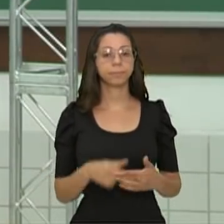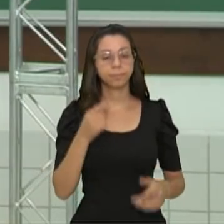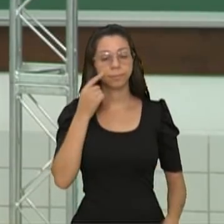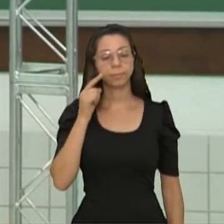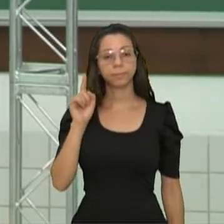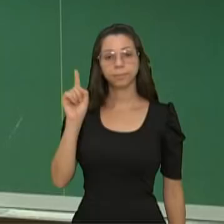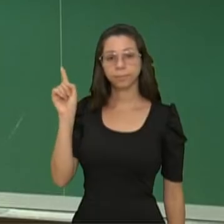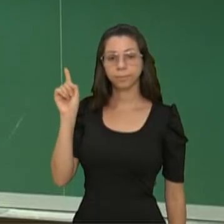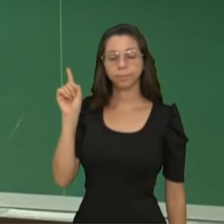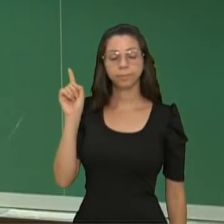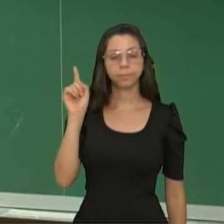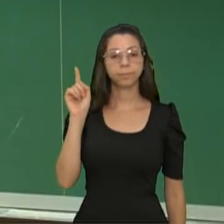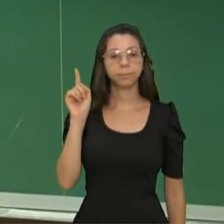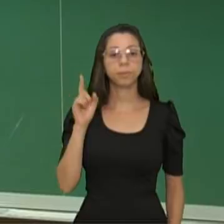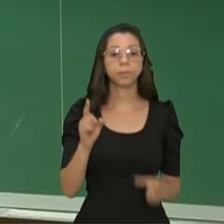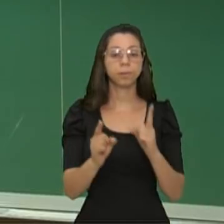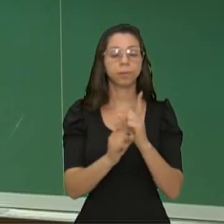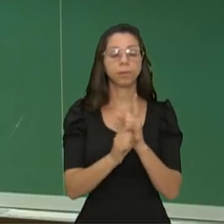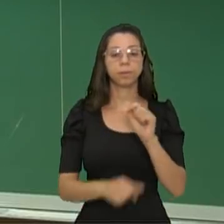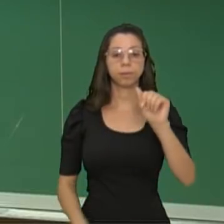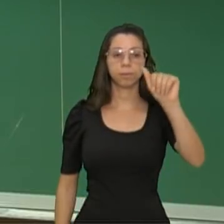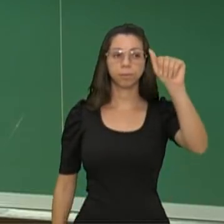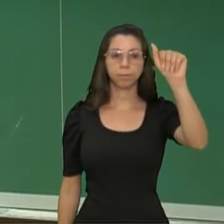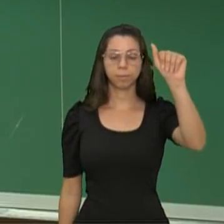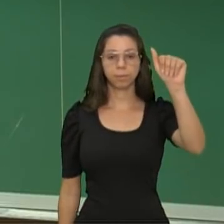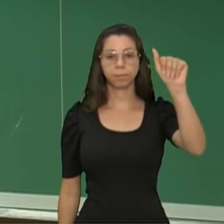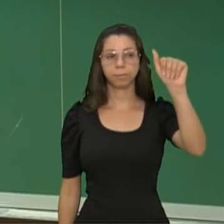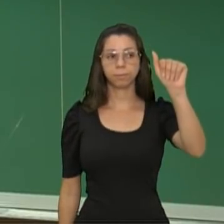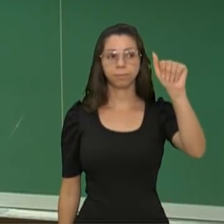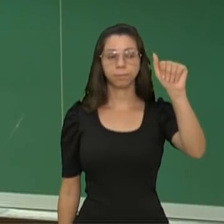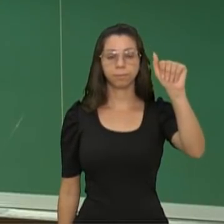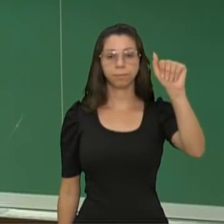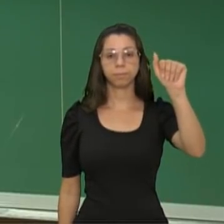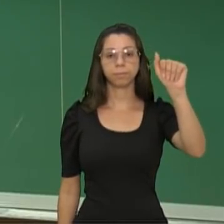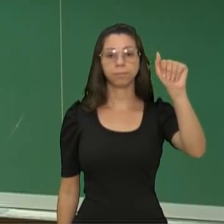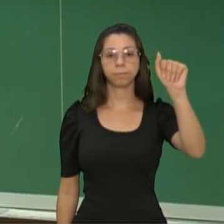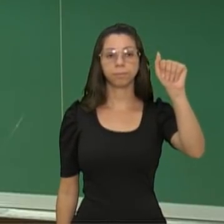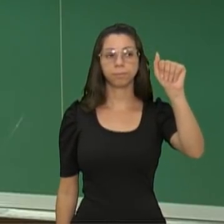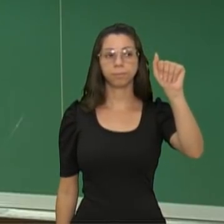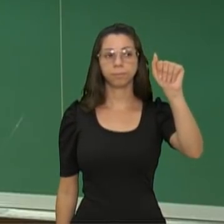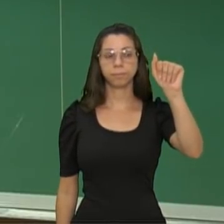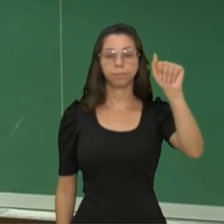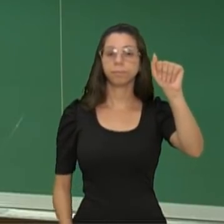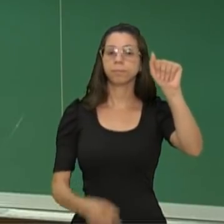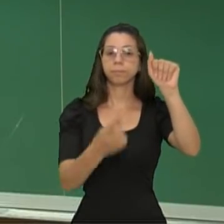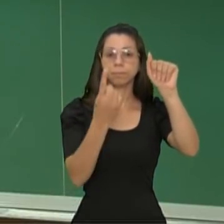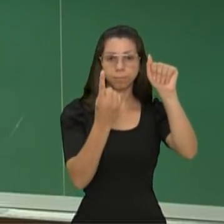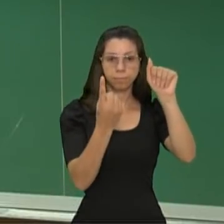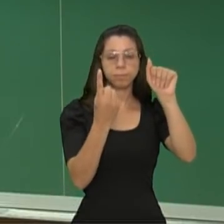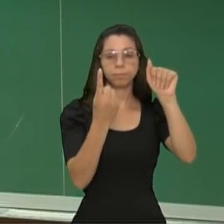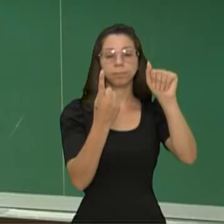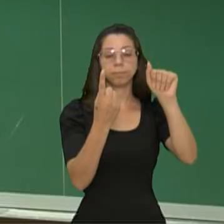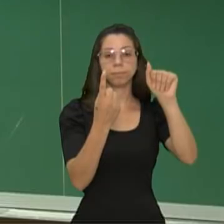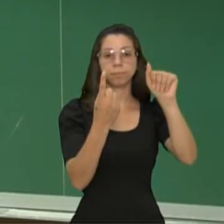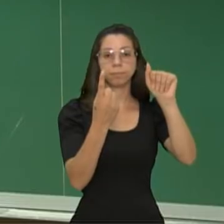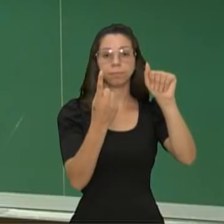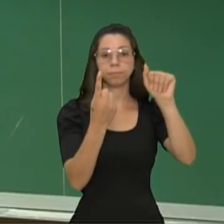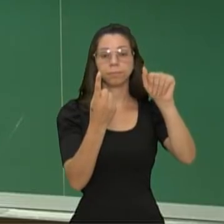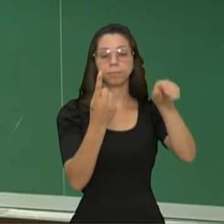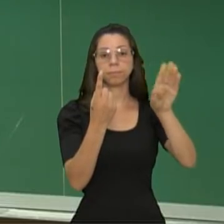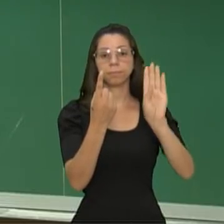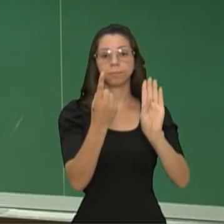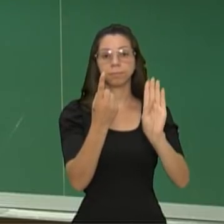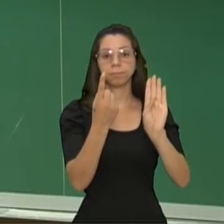Identificando os coeficientes, eu tenho A igual a 1,